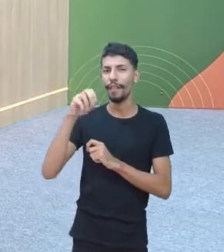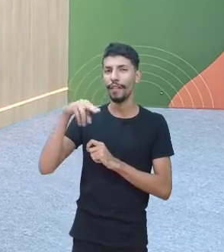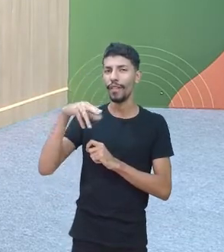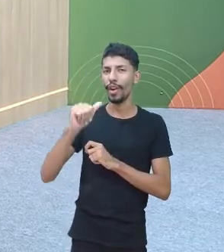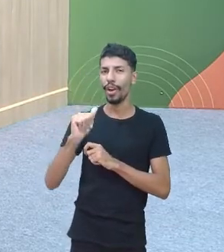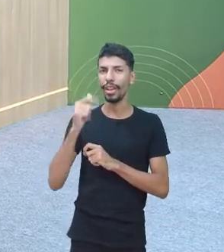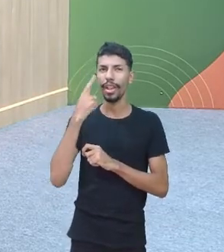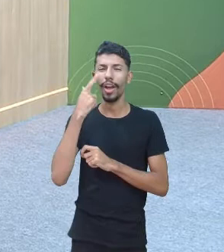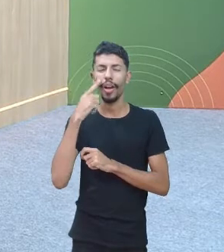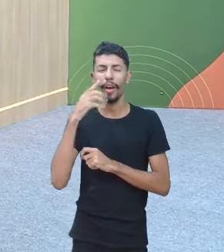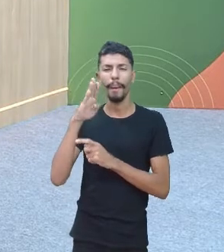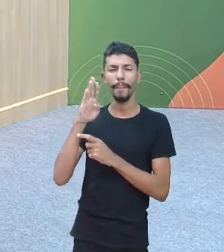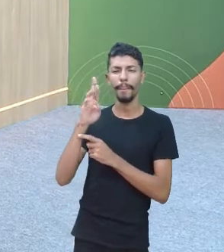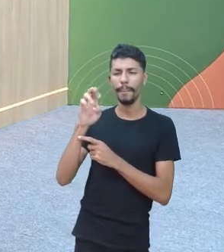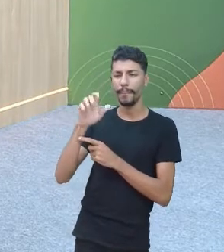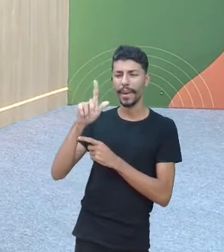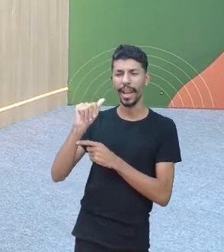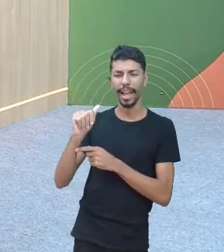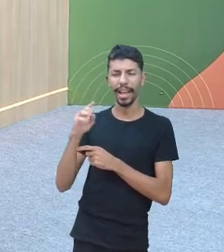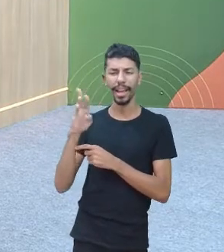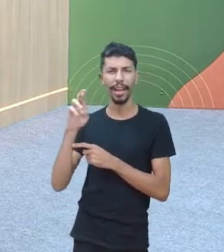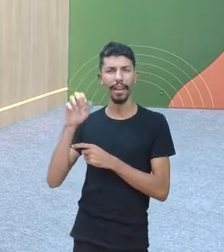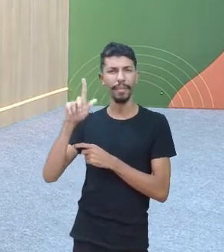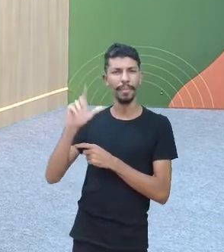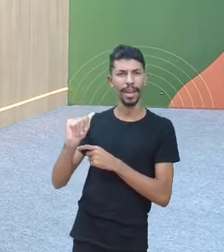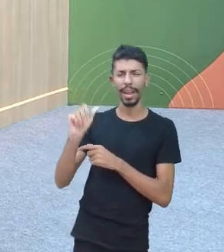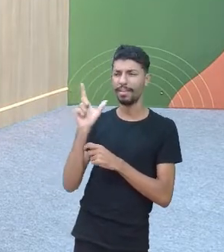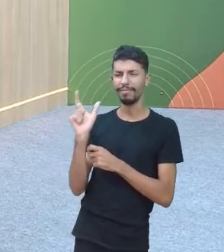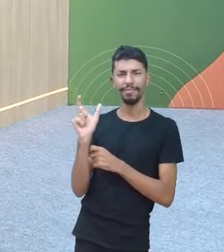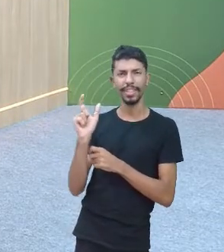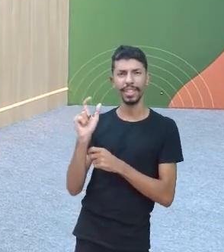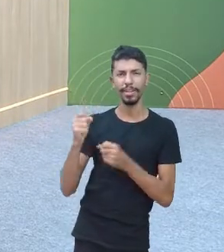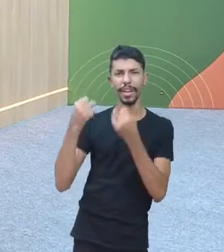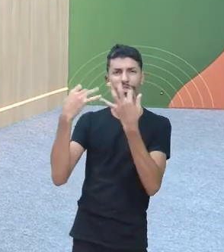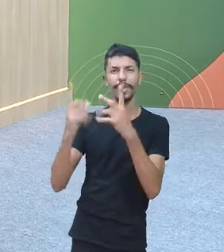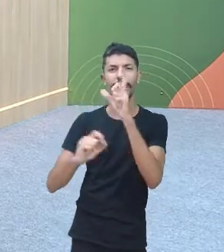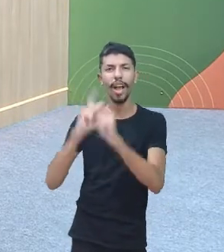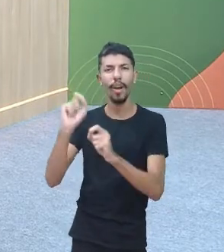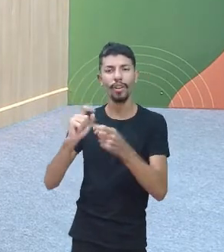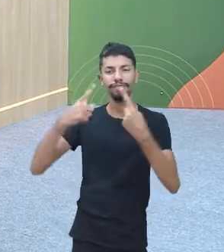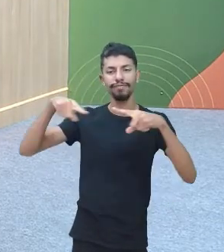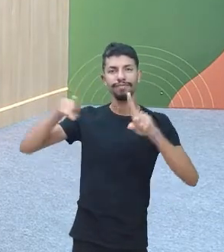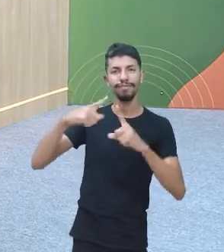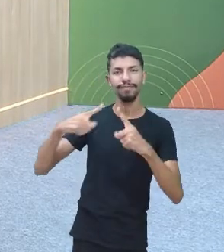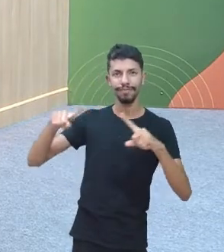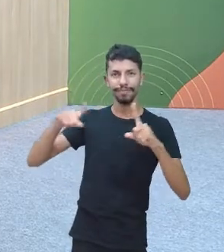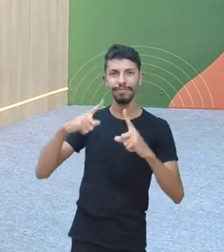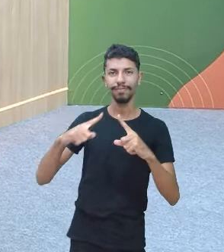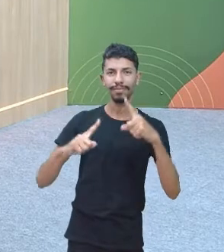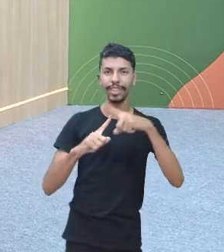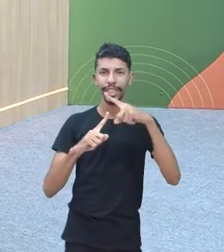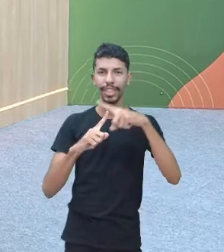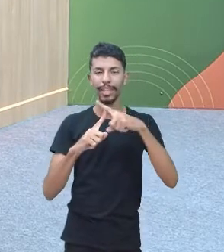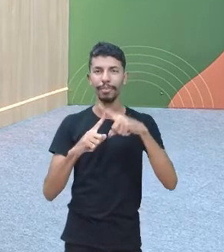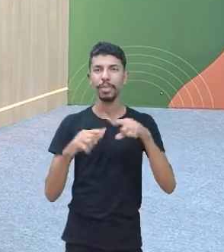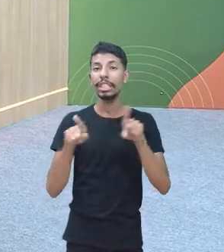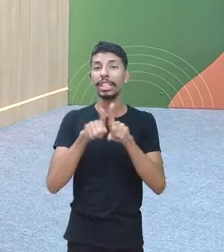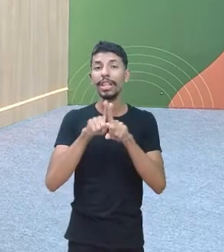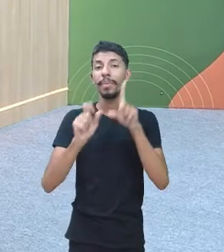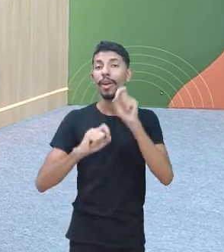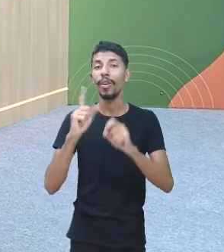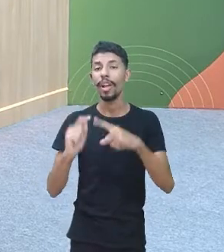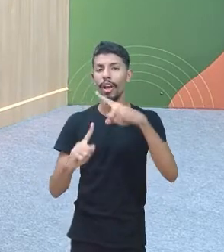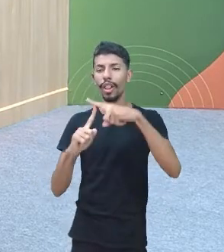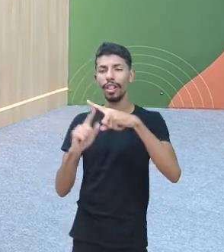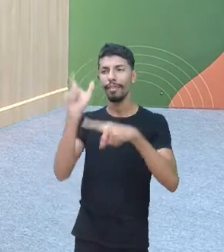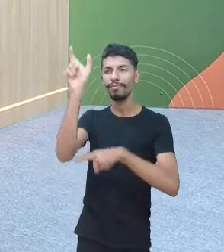expressão, brega, para designar um estilo musical, para designar um estilo da própria